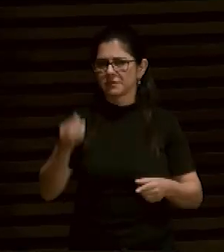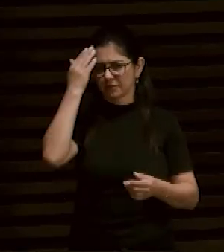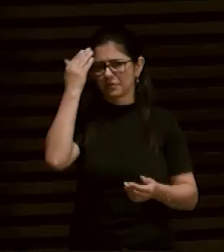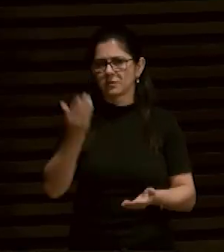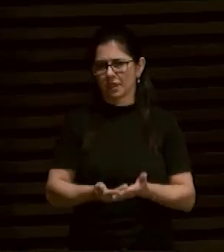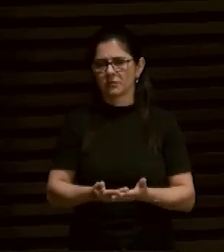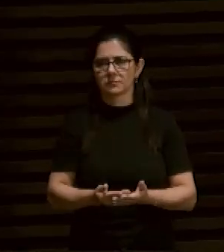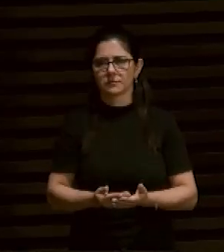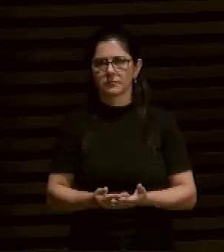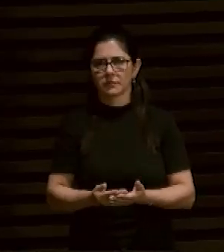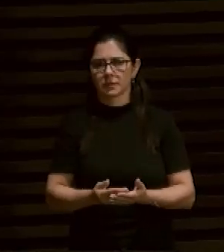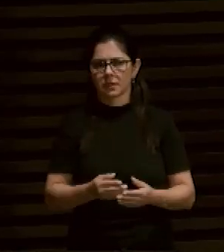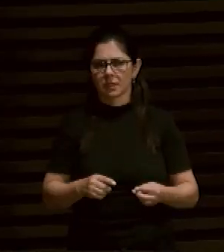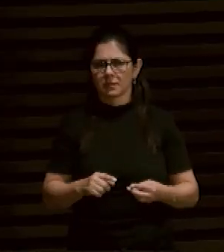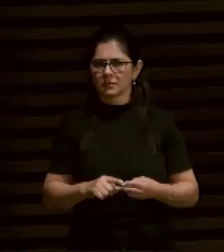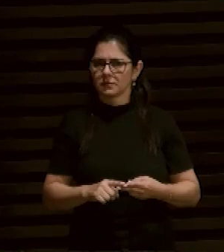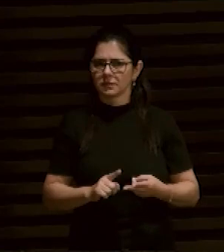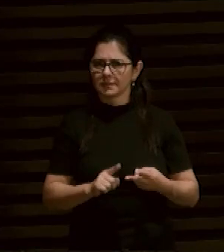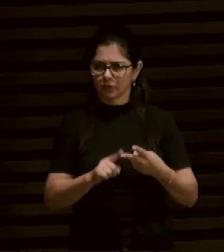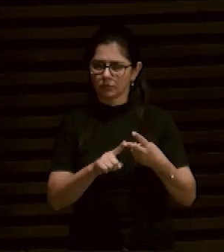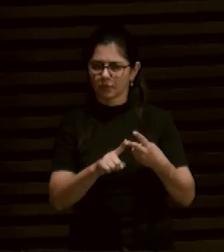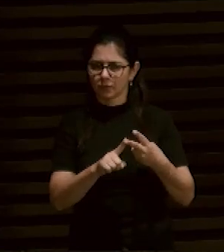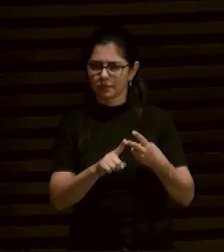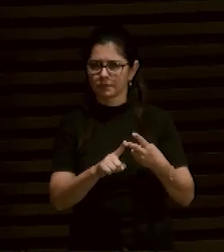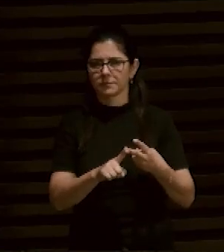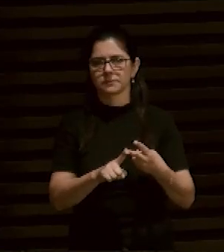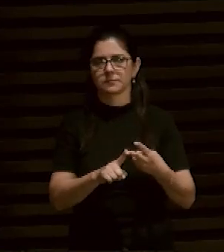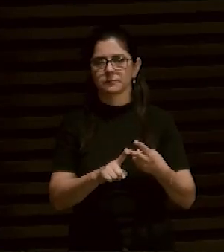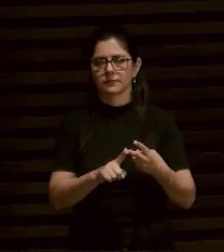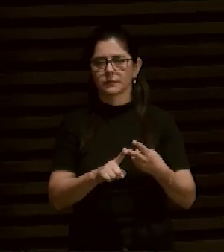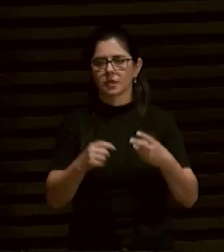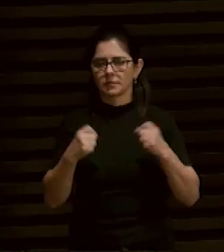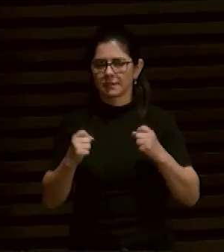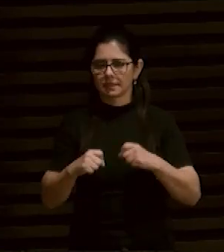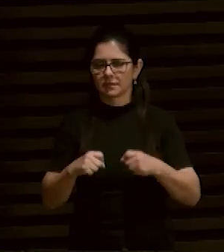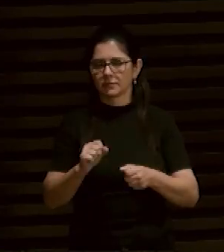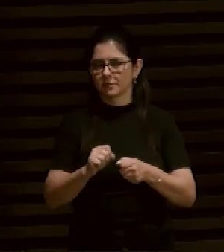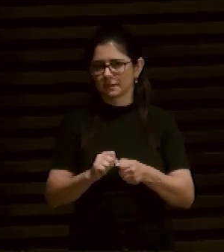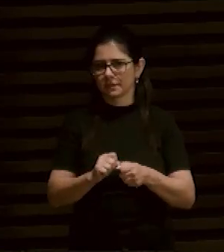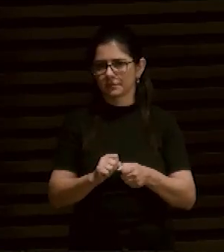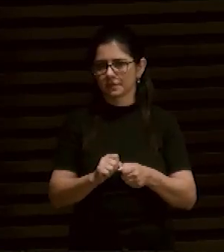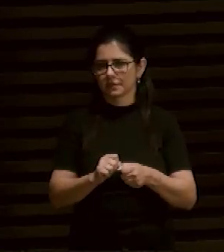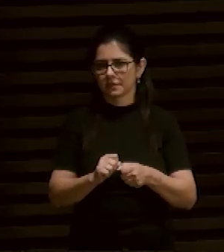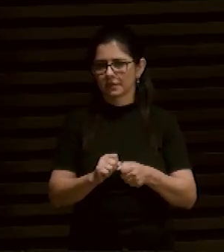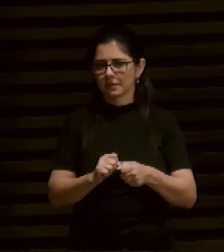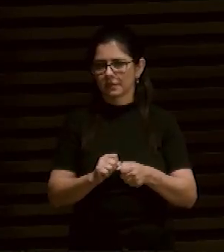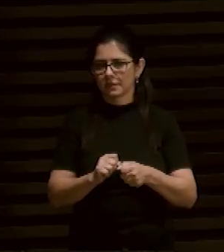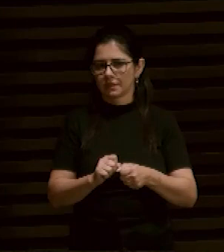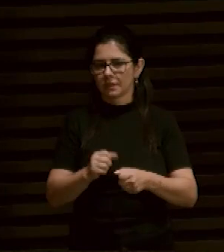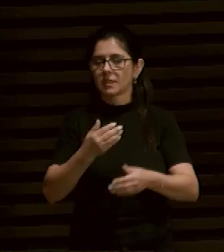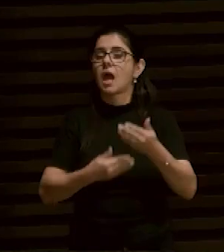E Savonarola replicou: segunda coisa que você tem que fazer, você tem que restituir as liberdades de